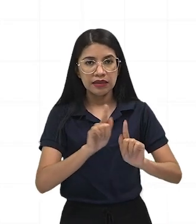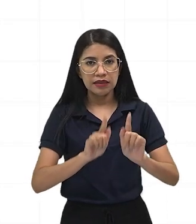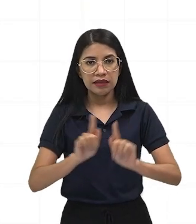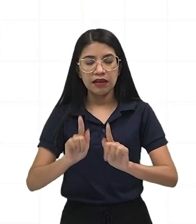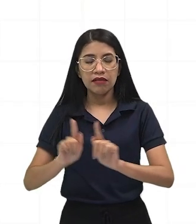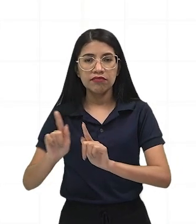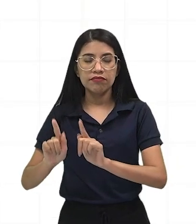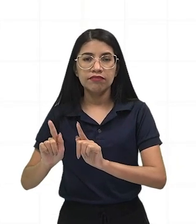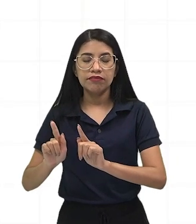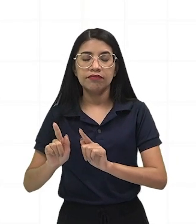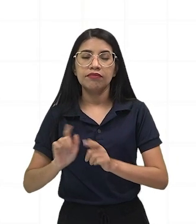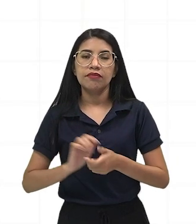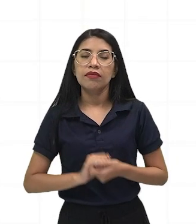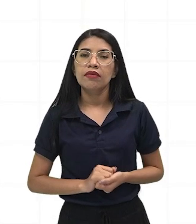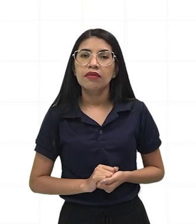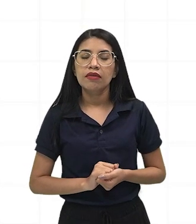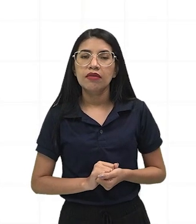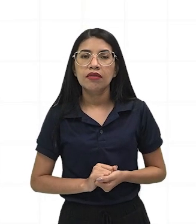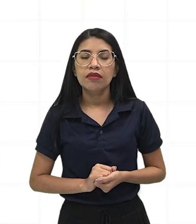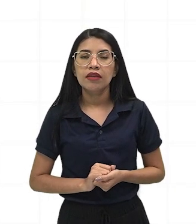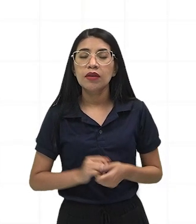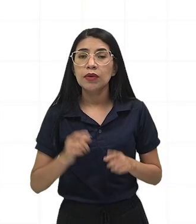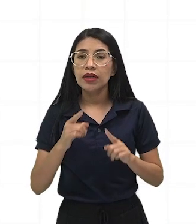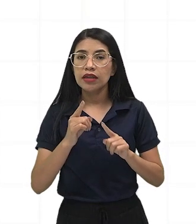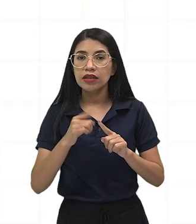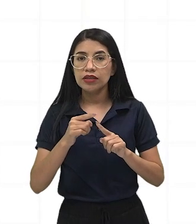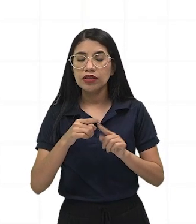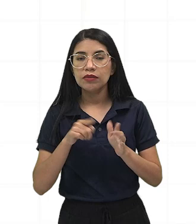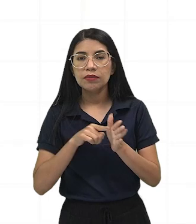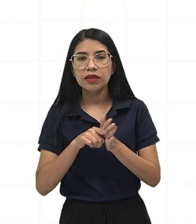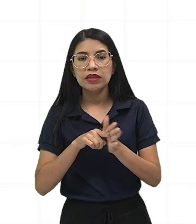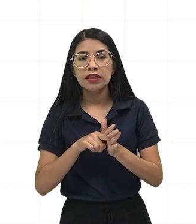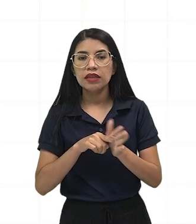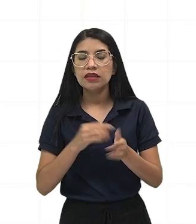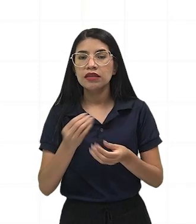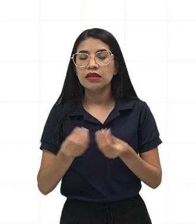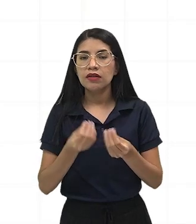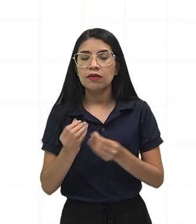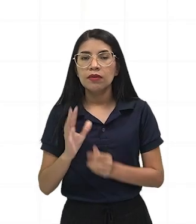censitária, olha. A pesquisa censitária,